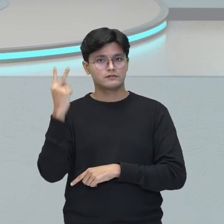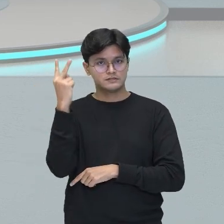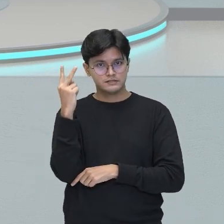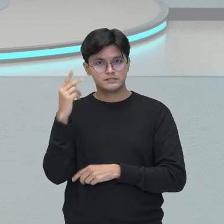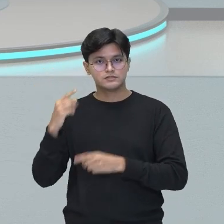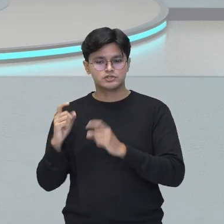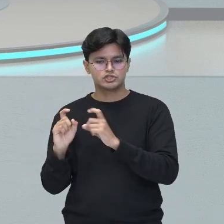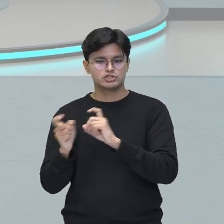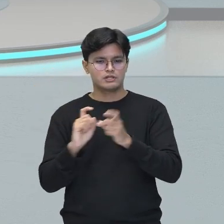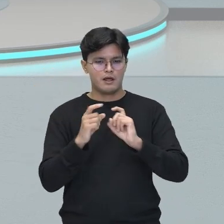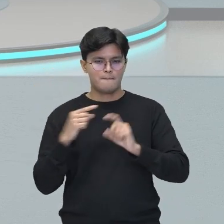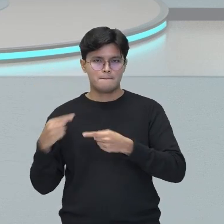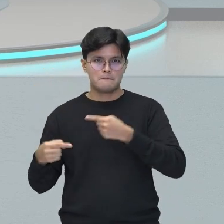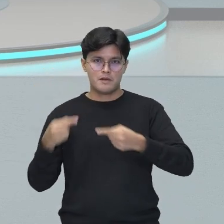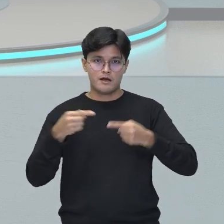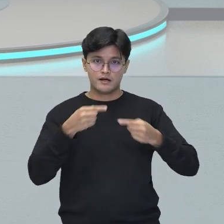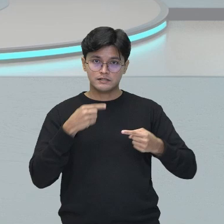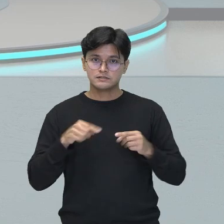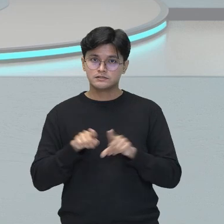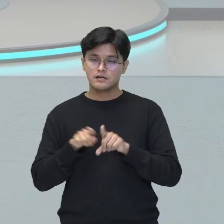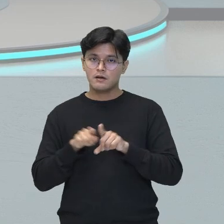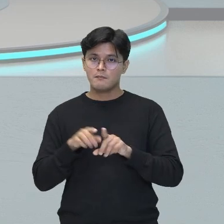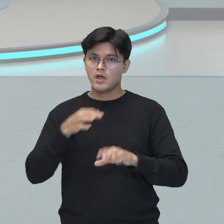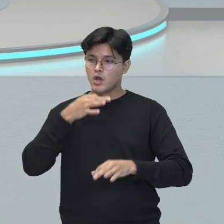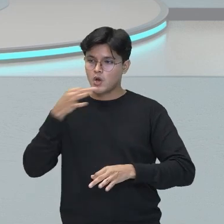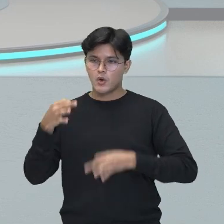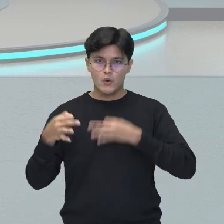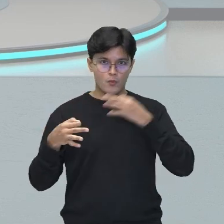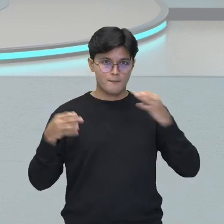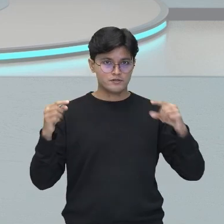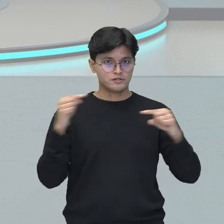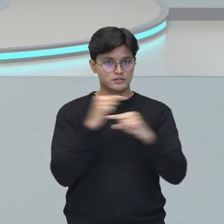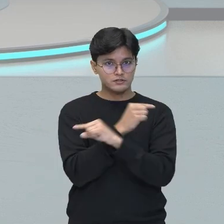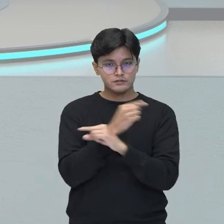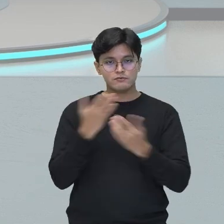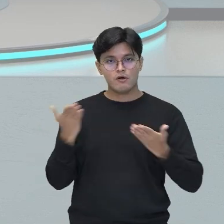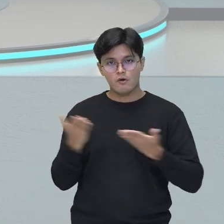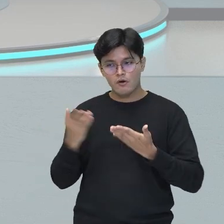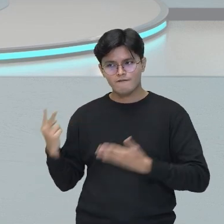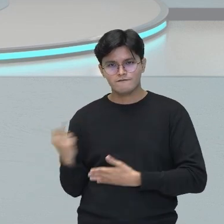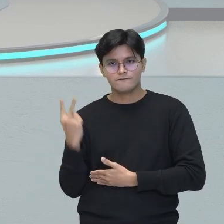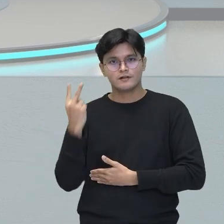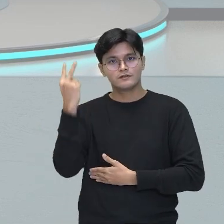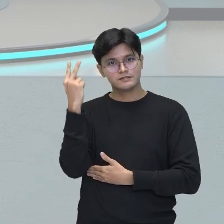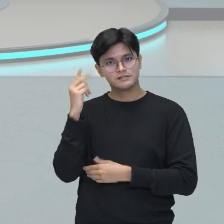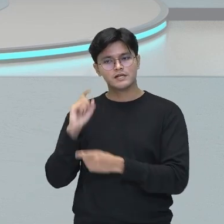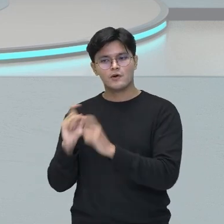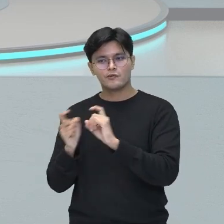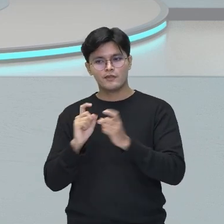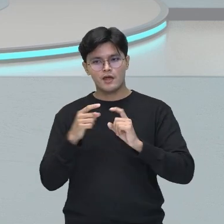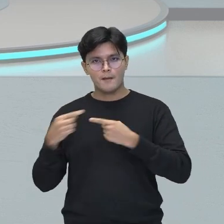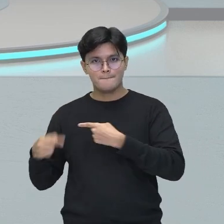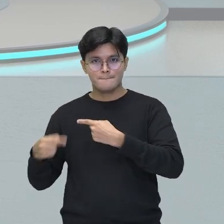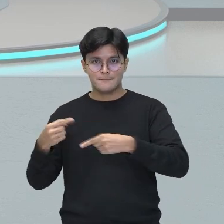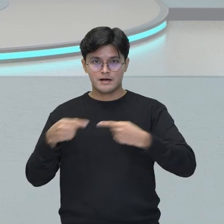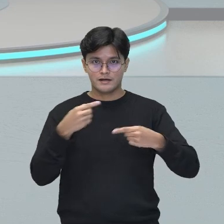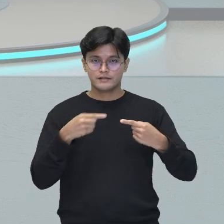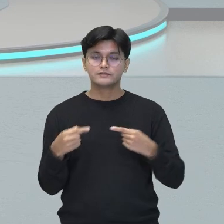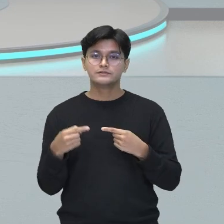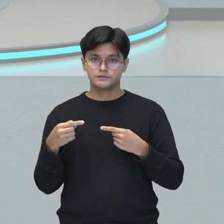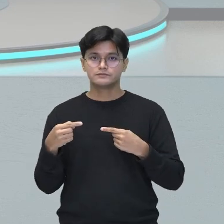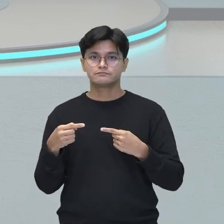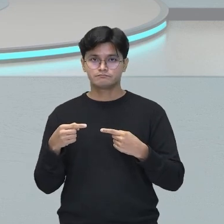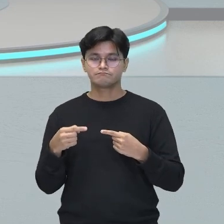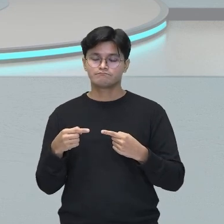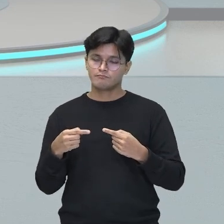opiniões divergentes vai valorizar o debate porque o homem né vai ser mais valorizado porque antes